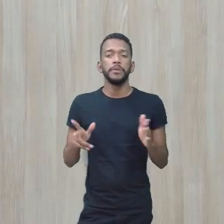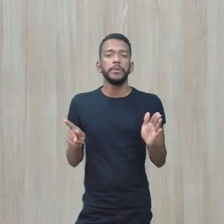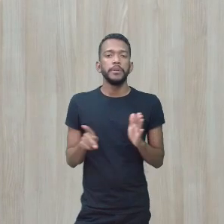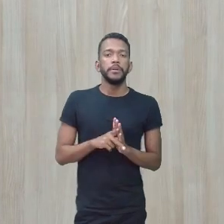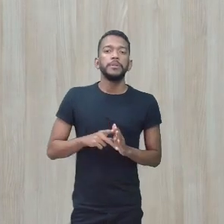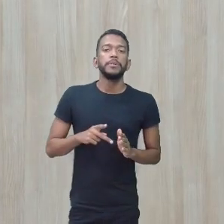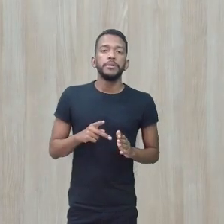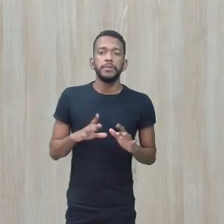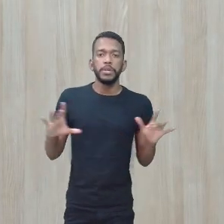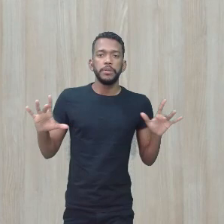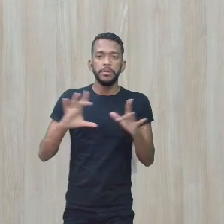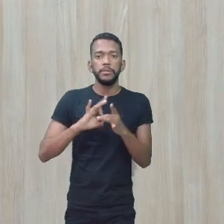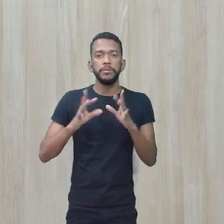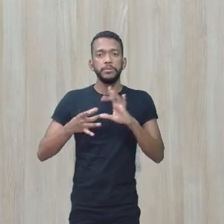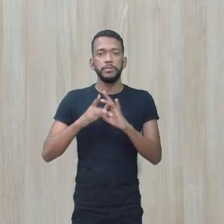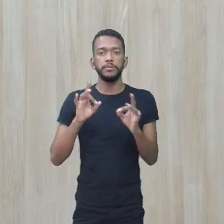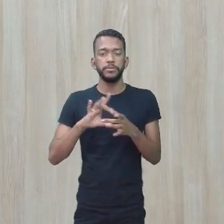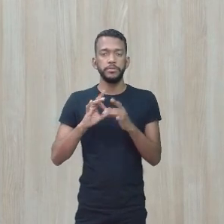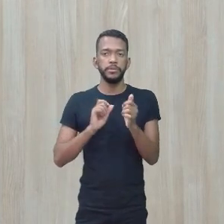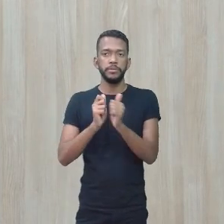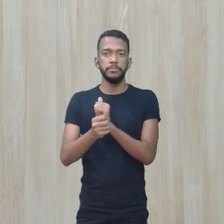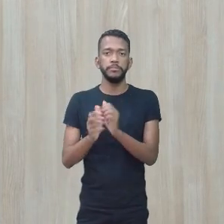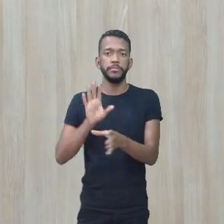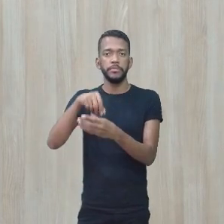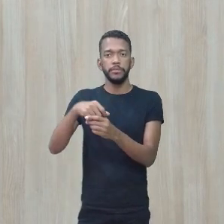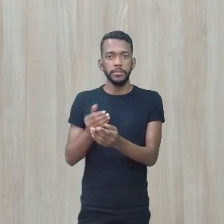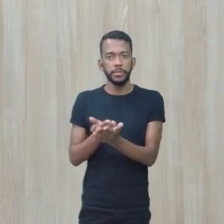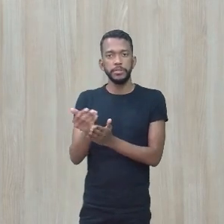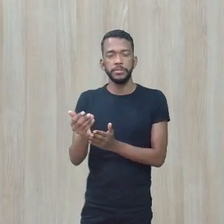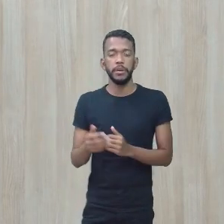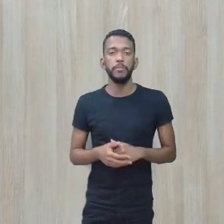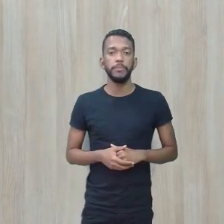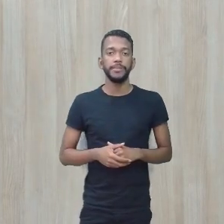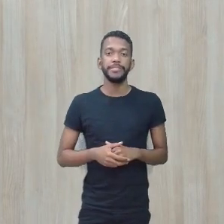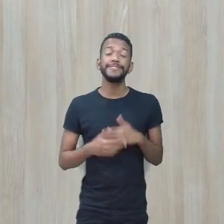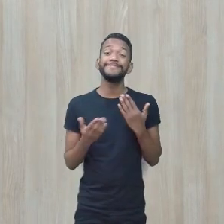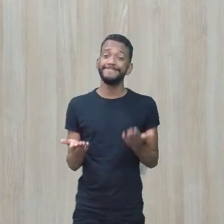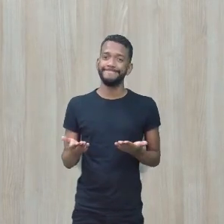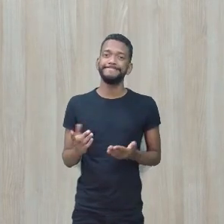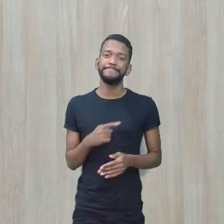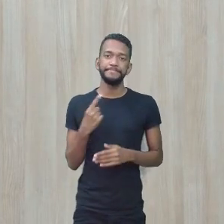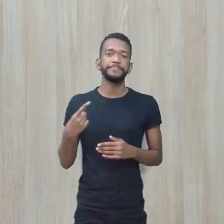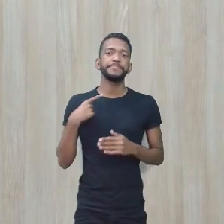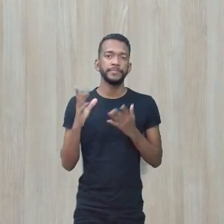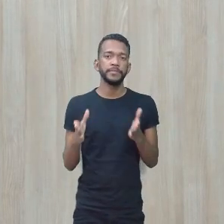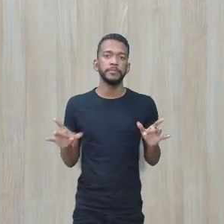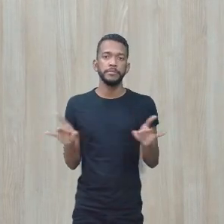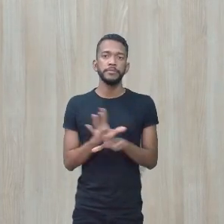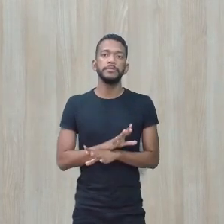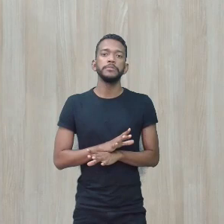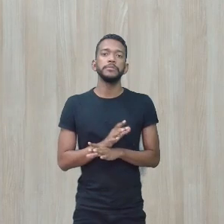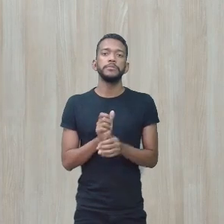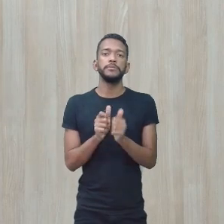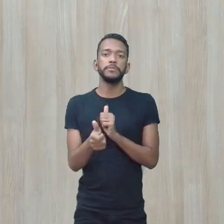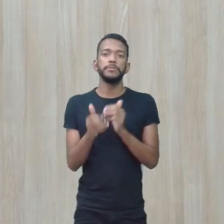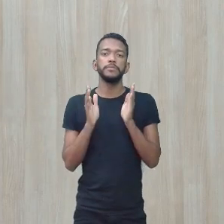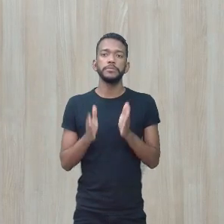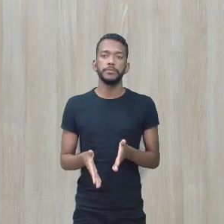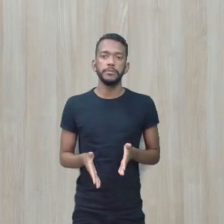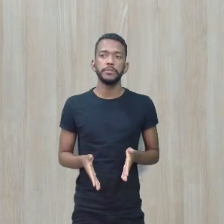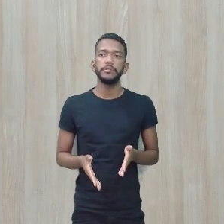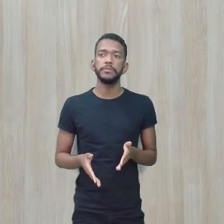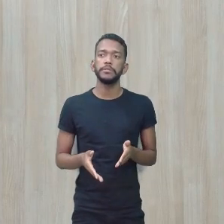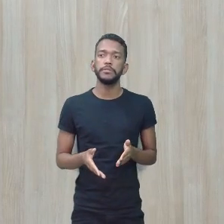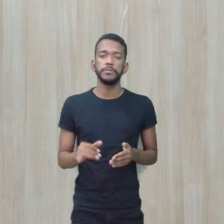esse conjunto de esportes inicialmente, né? E aí a gente tinha esses esportes quando